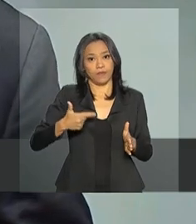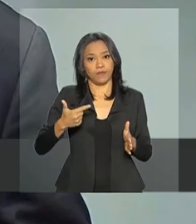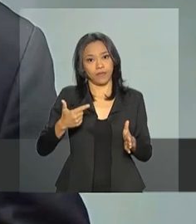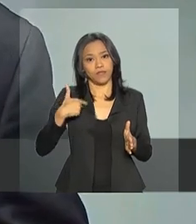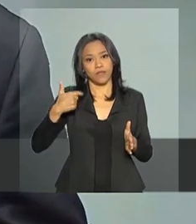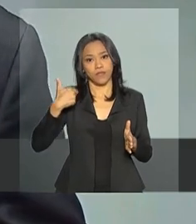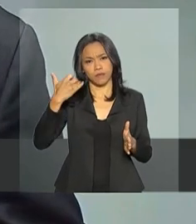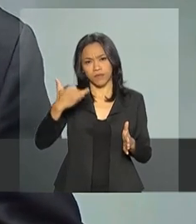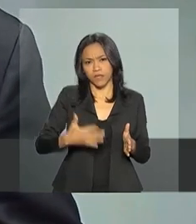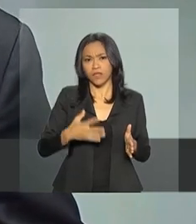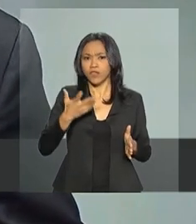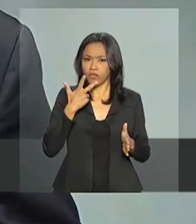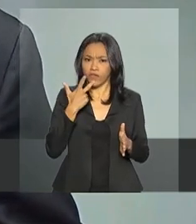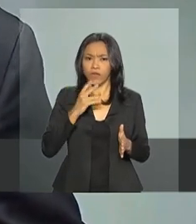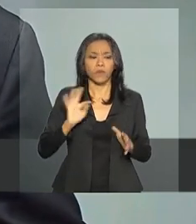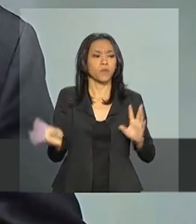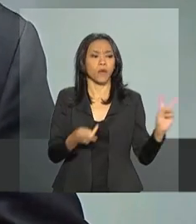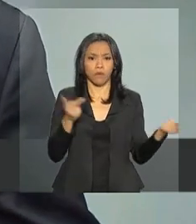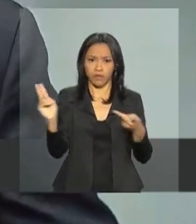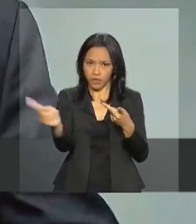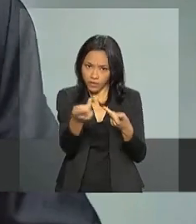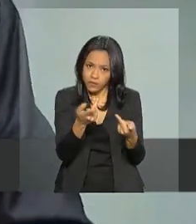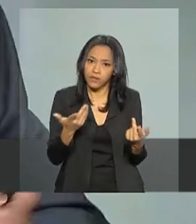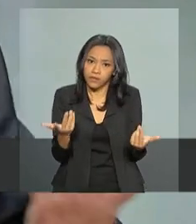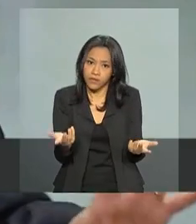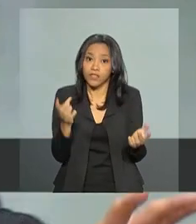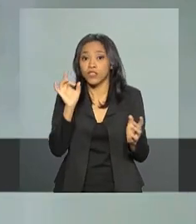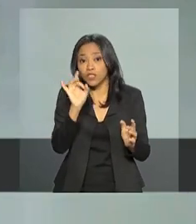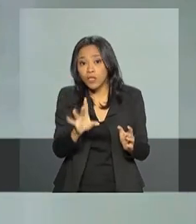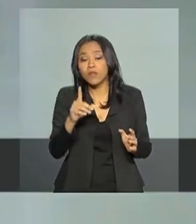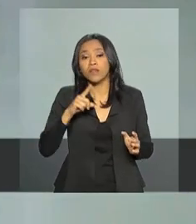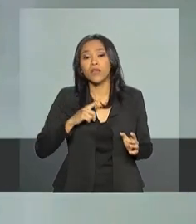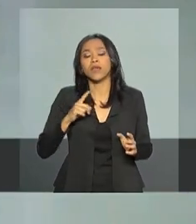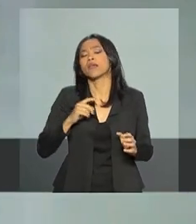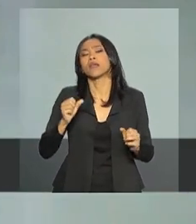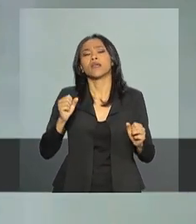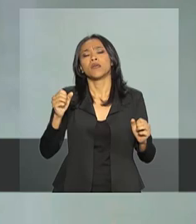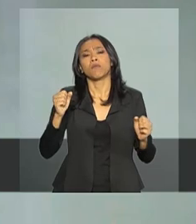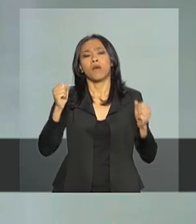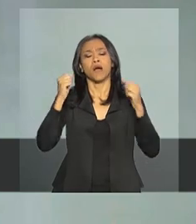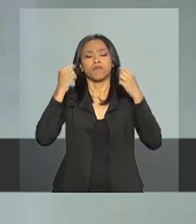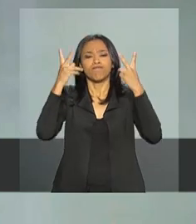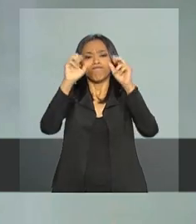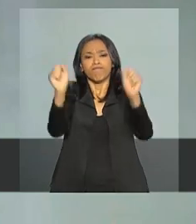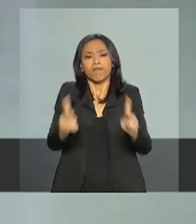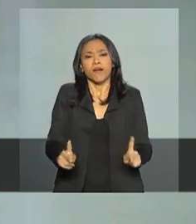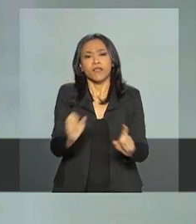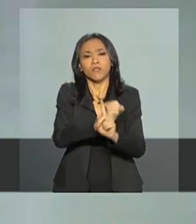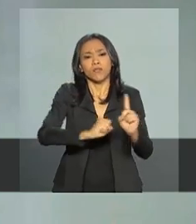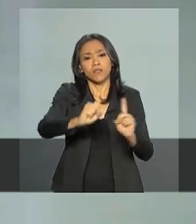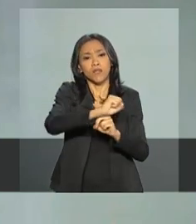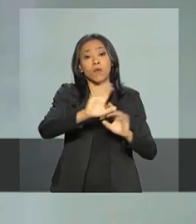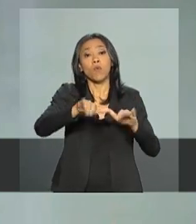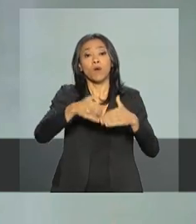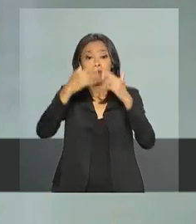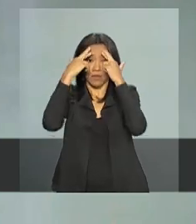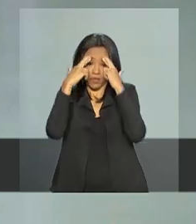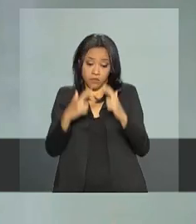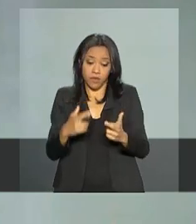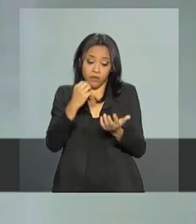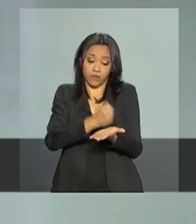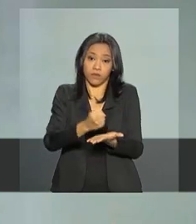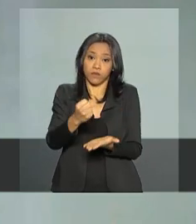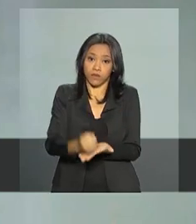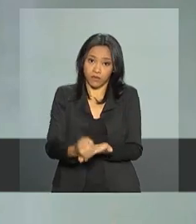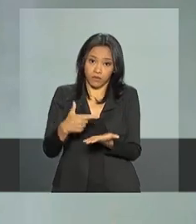de fora a circunstância que acabei de mencionar, de que só existe tranquilidade social quando existe o cumprimento do contrato. O contrato